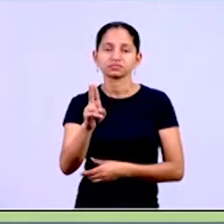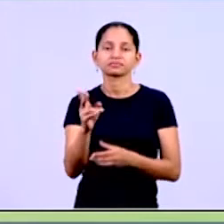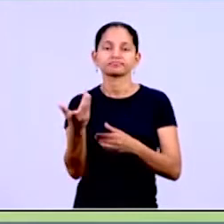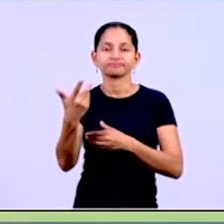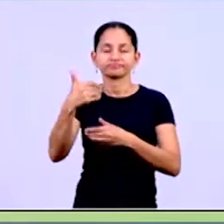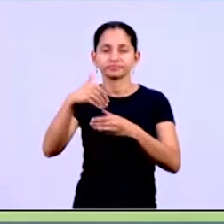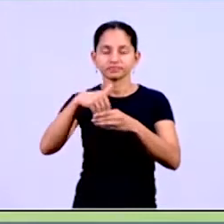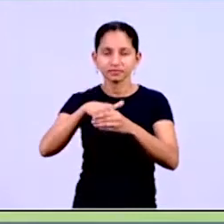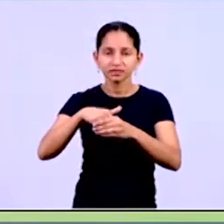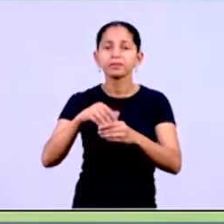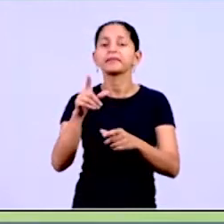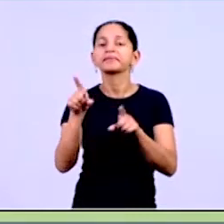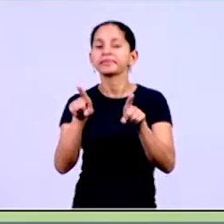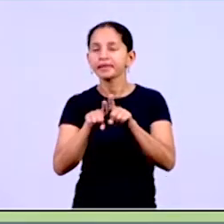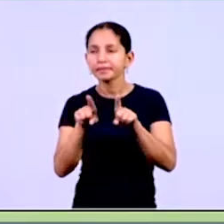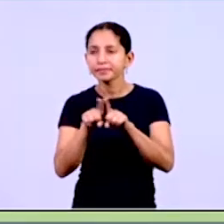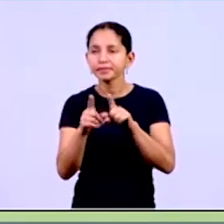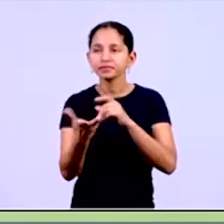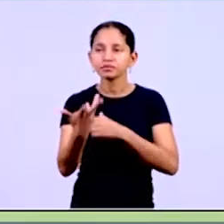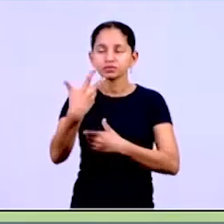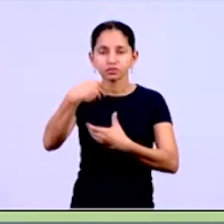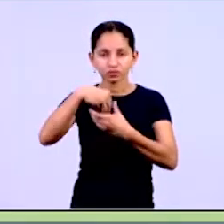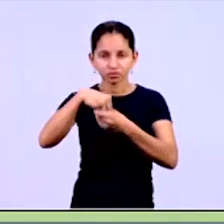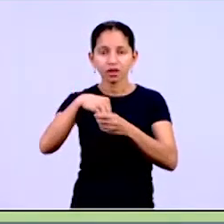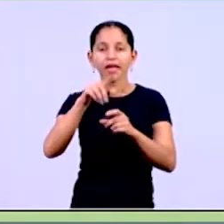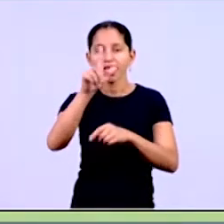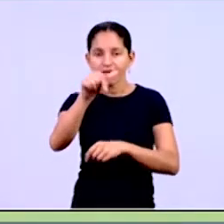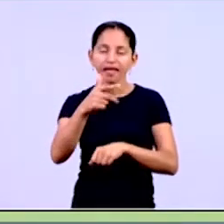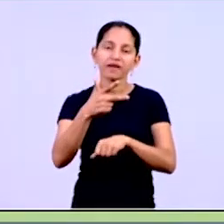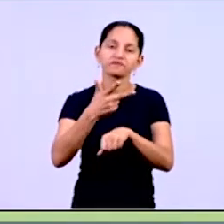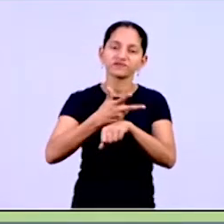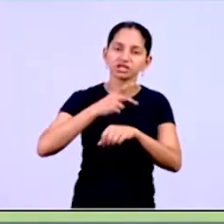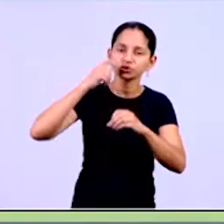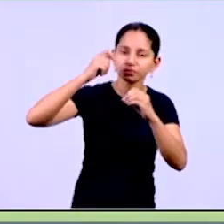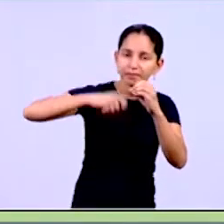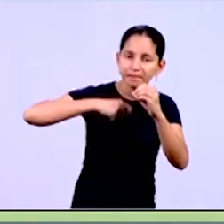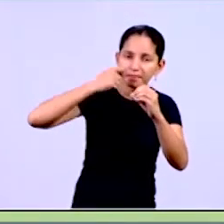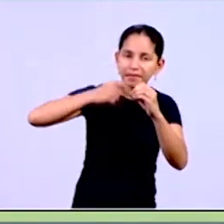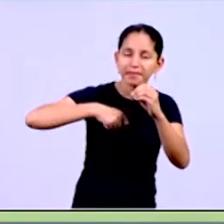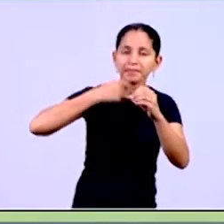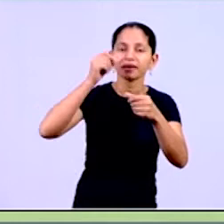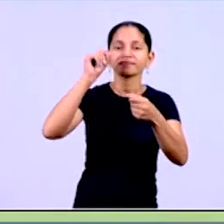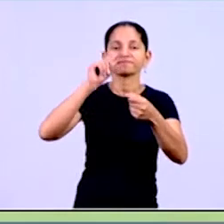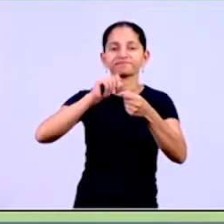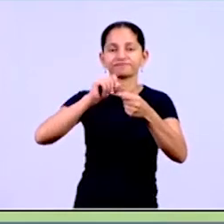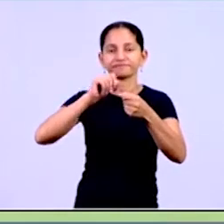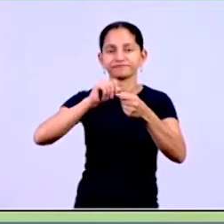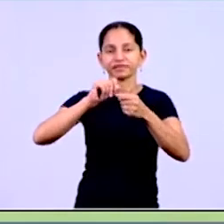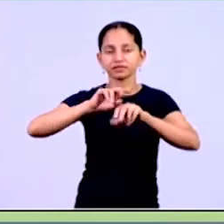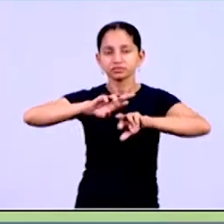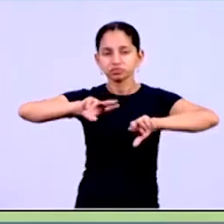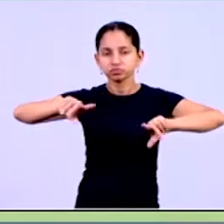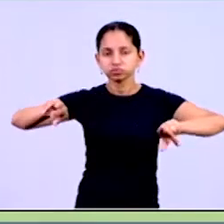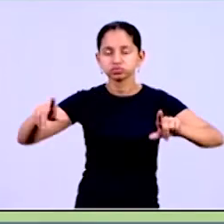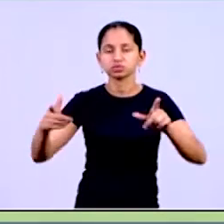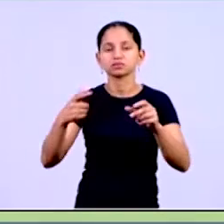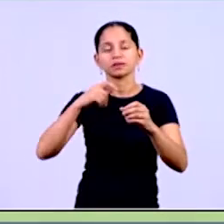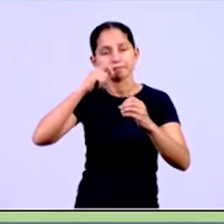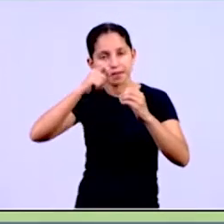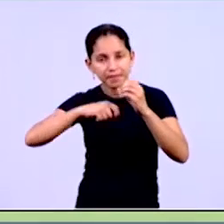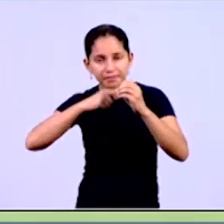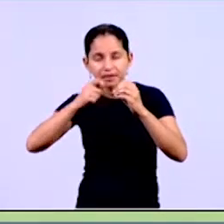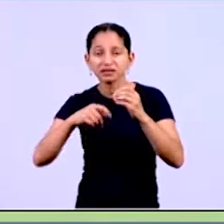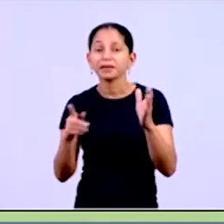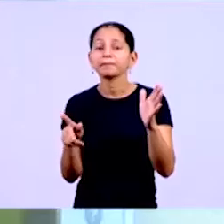inclusive a placa de vídeo também. Eu deveria ter colocado placa-mãe por último, né? A placa de vídeo, gente, é um